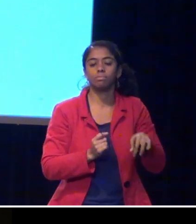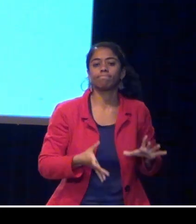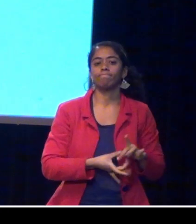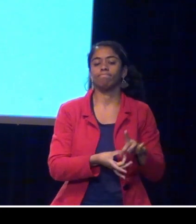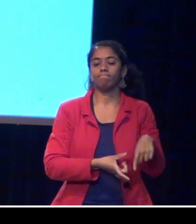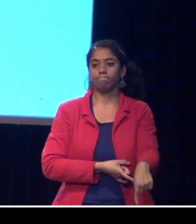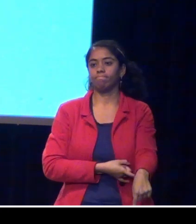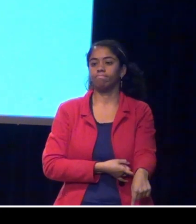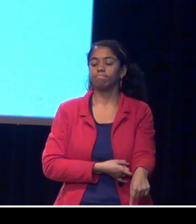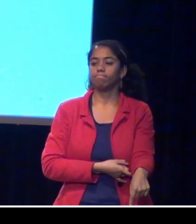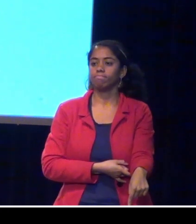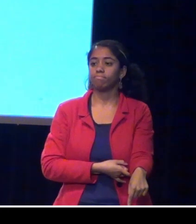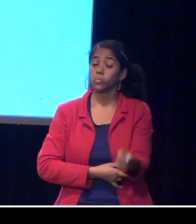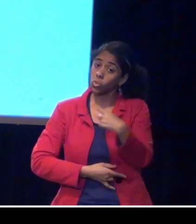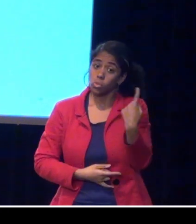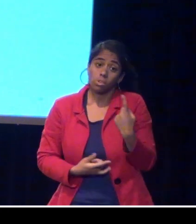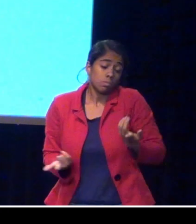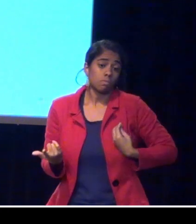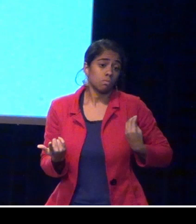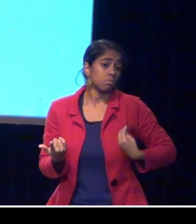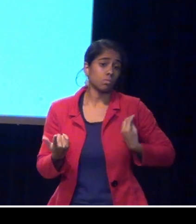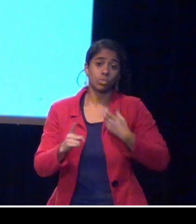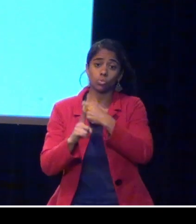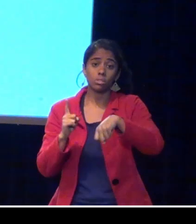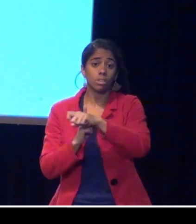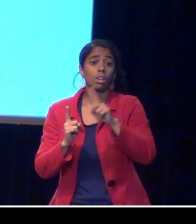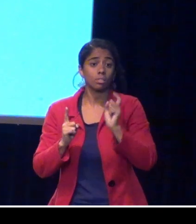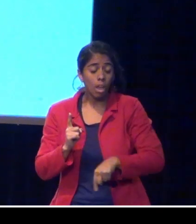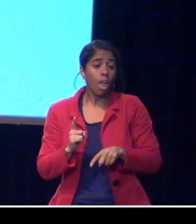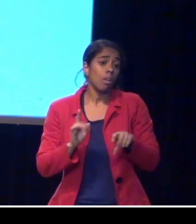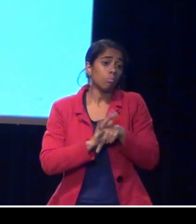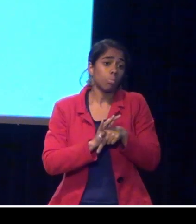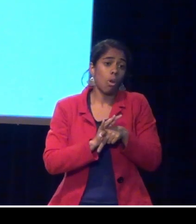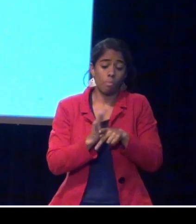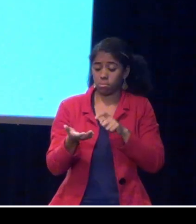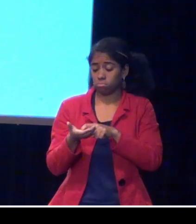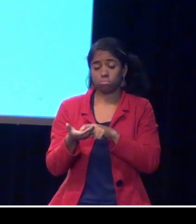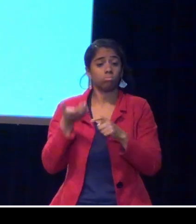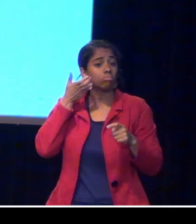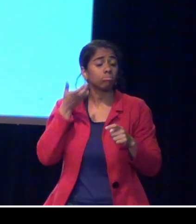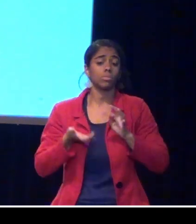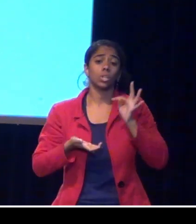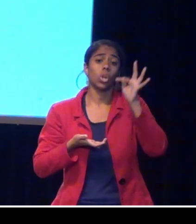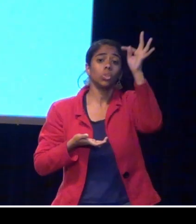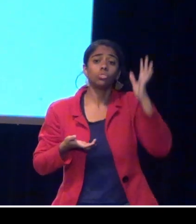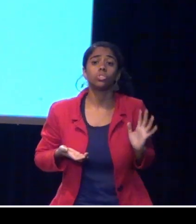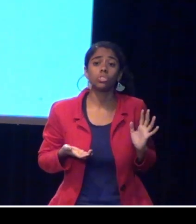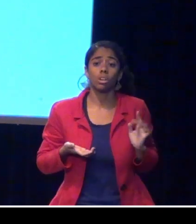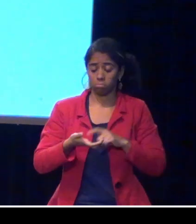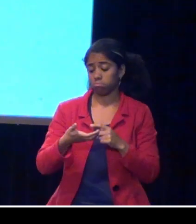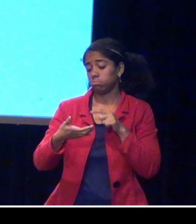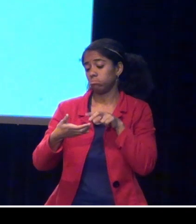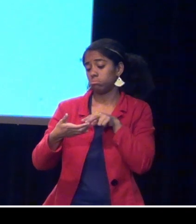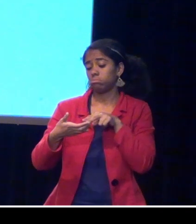Né? Vivemos numa sociedade digital sem barreira espacial ou temporal. Uma nova cultura, que é a cybercultura,